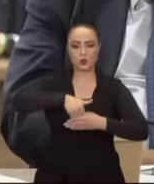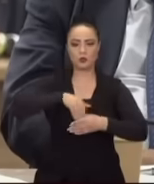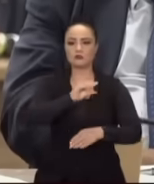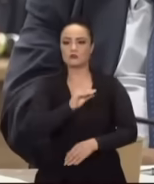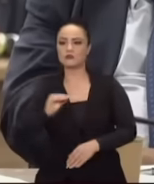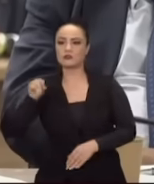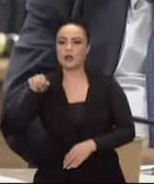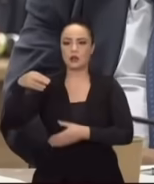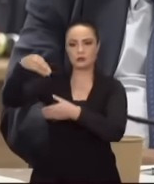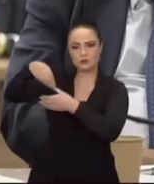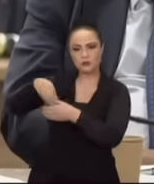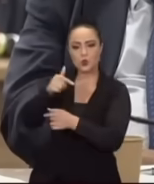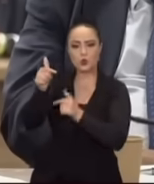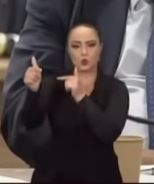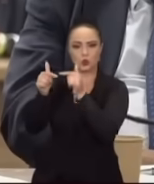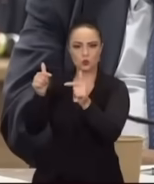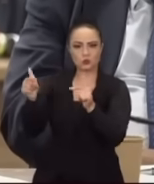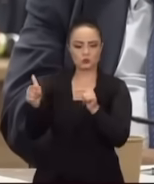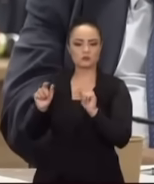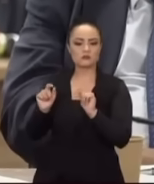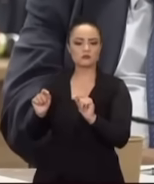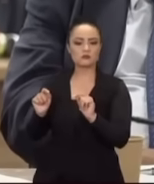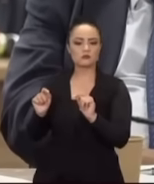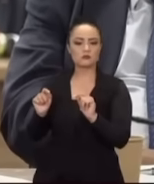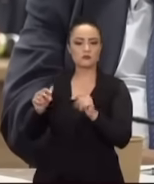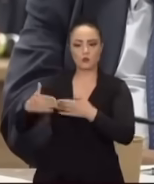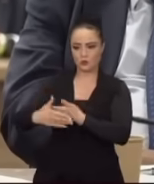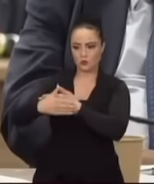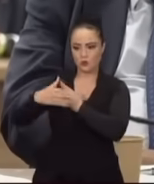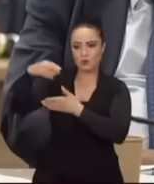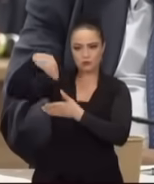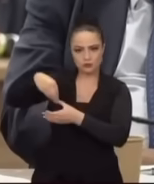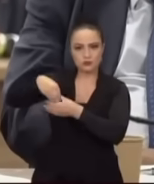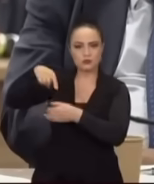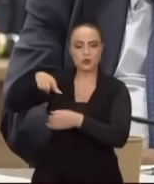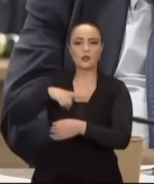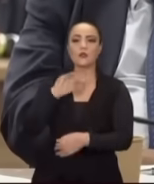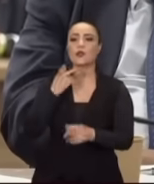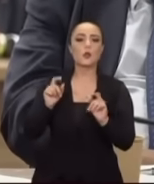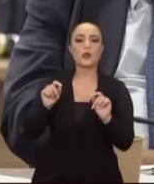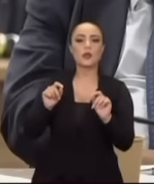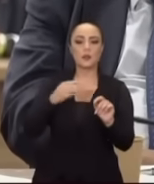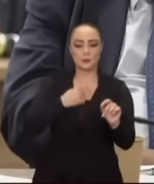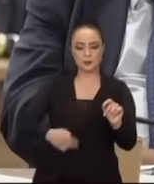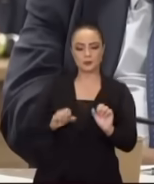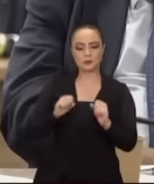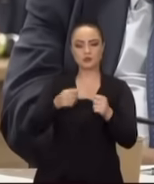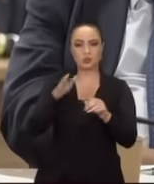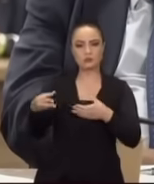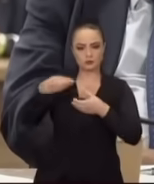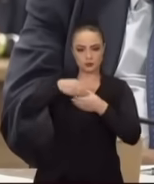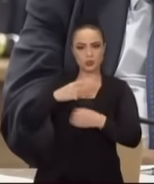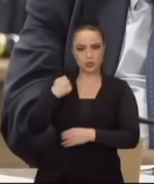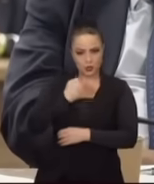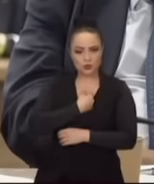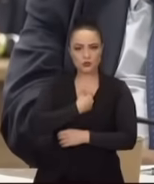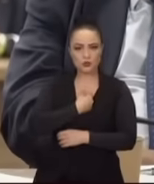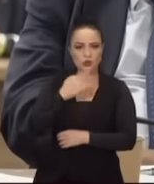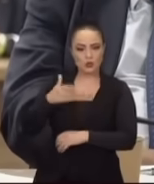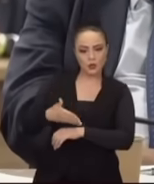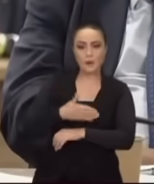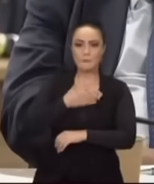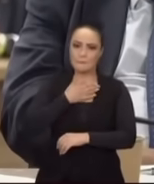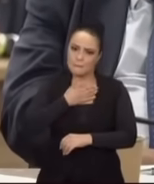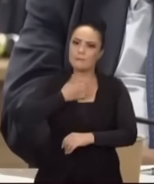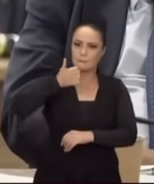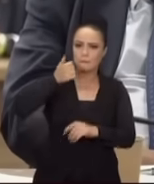dentro, entre outras instituições, as Forças Armadas. O que eu falei para o ministro da Defesa? Já que colocaram a gente aqui, vamos fazer o melhor